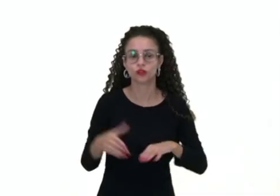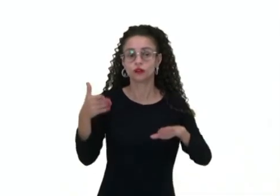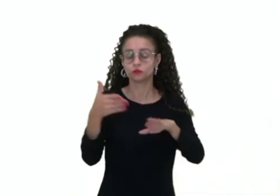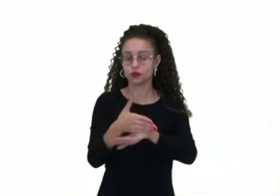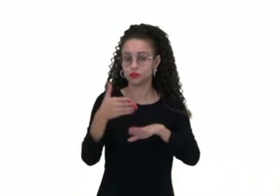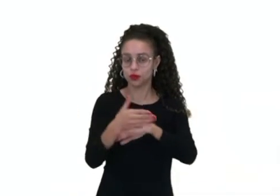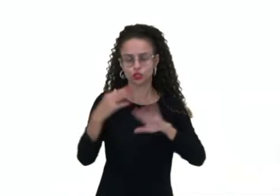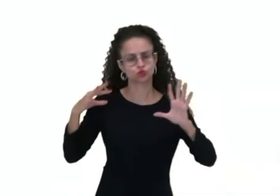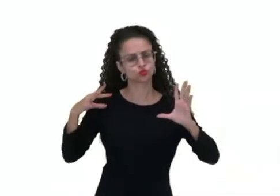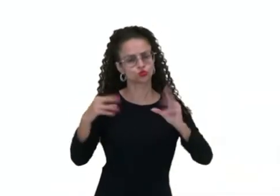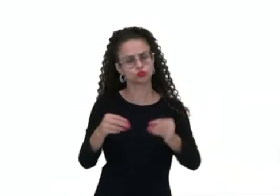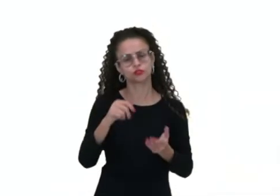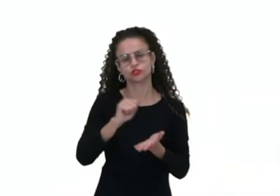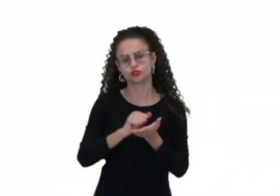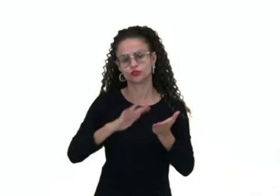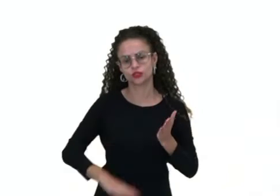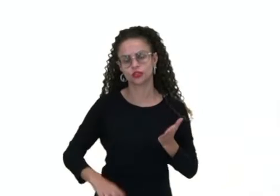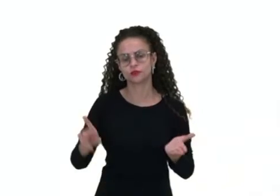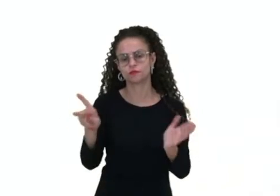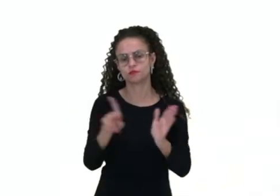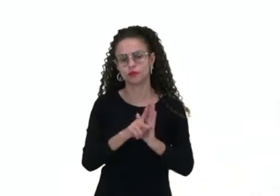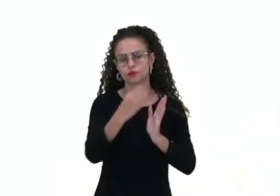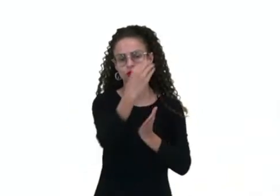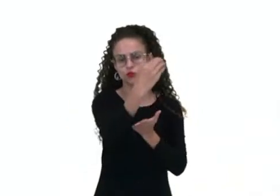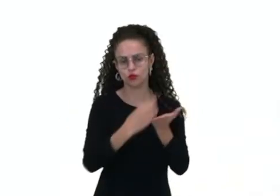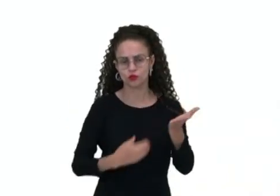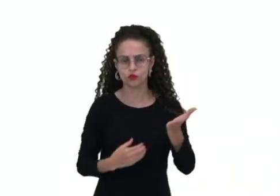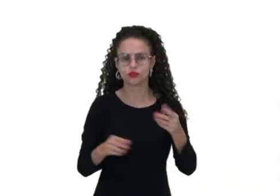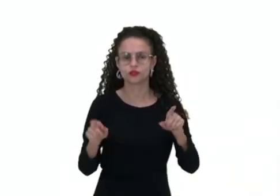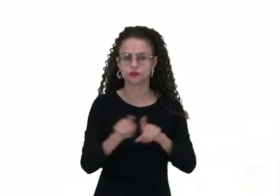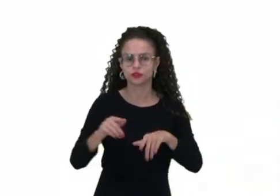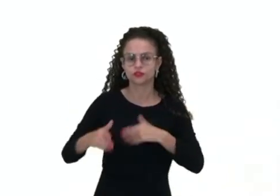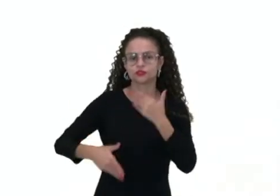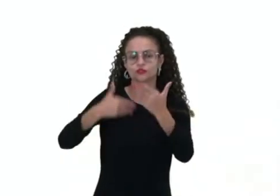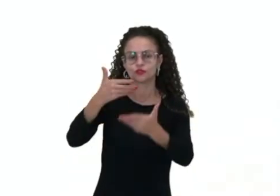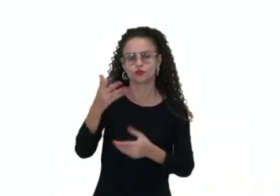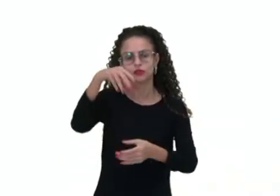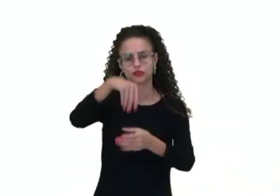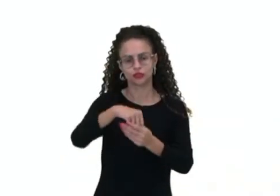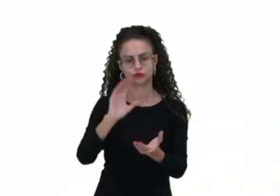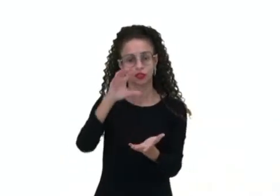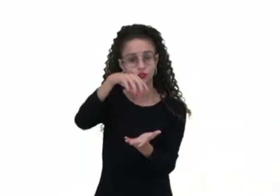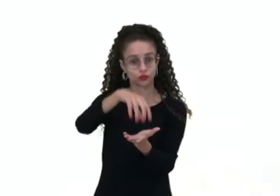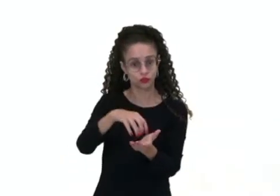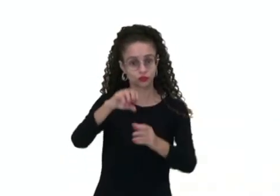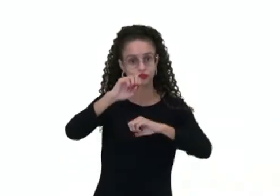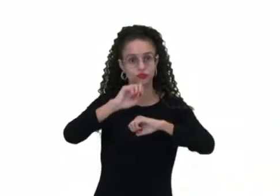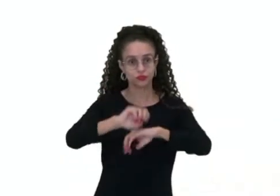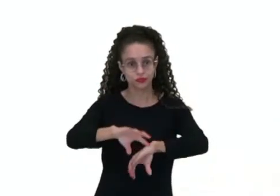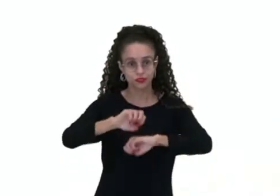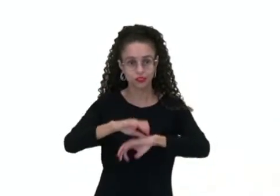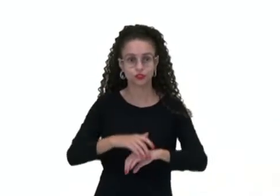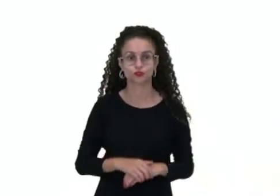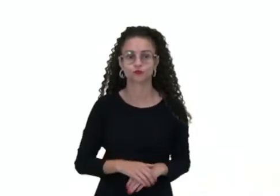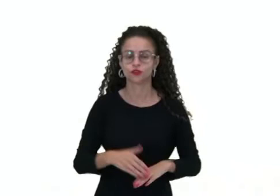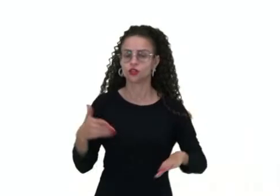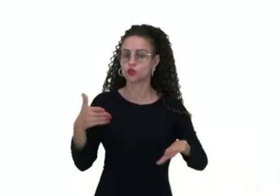Participar de todas as atividades curriculares programadas e desenvolvidas pela instituição de ensino.